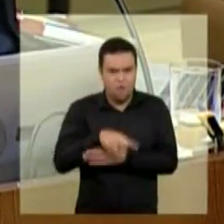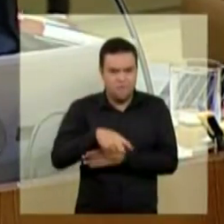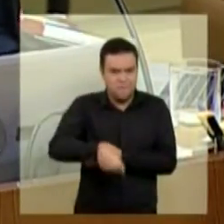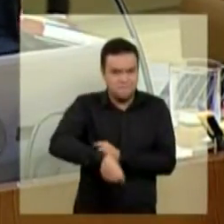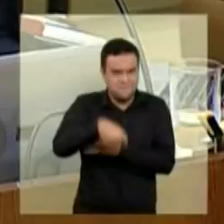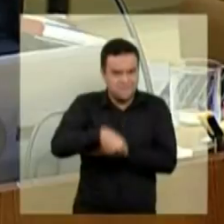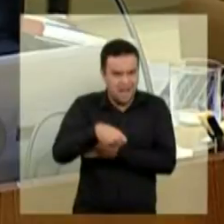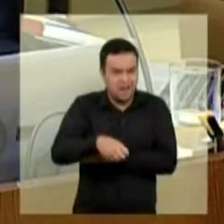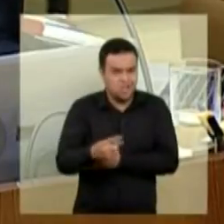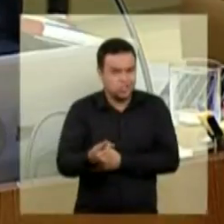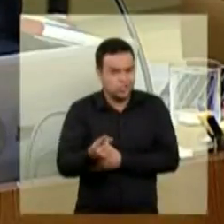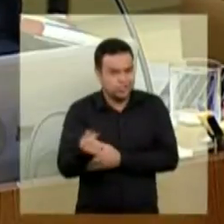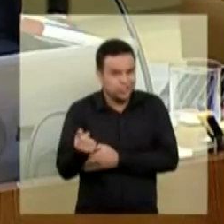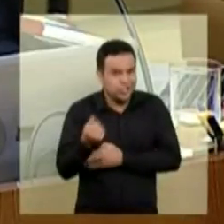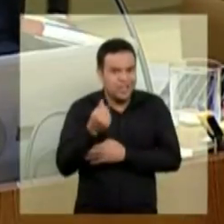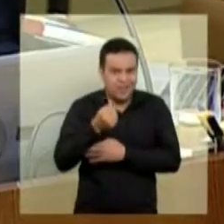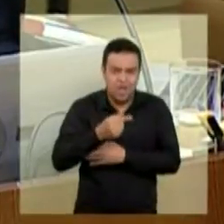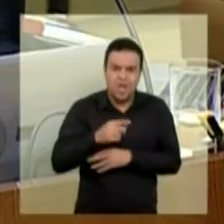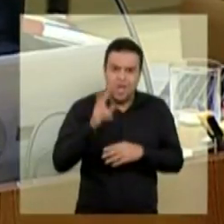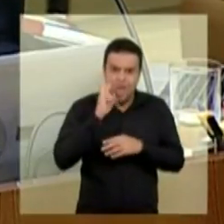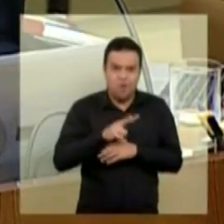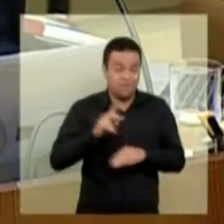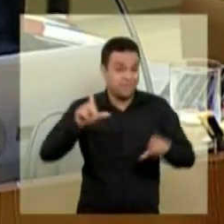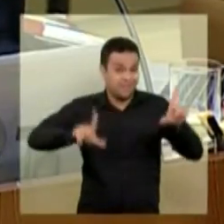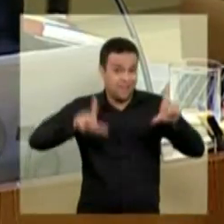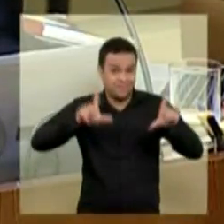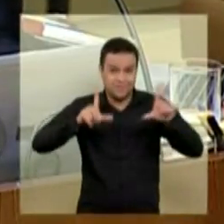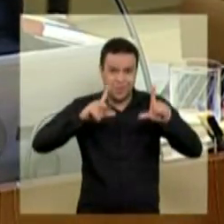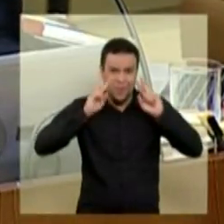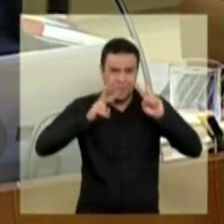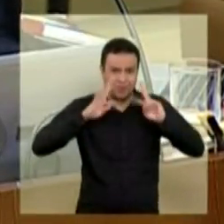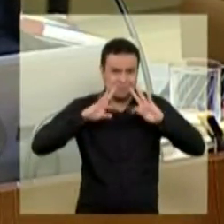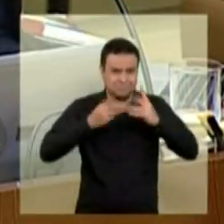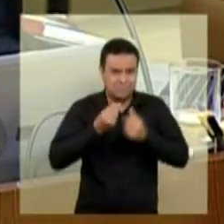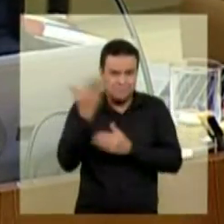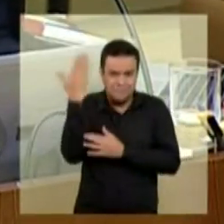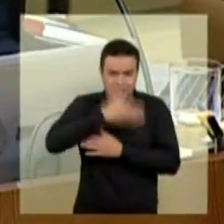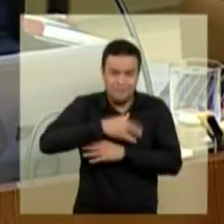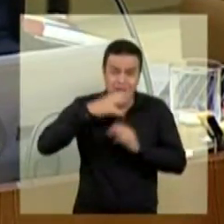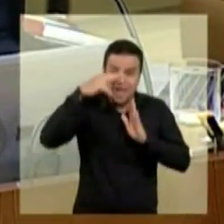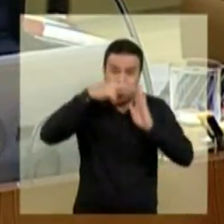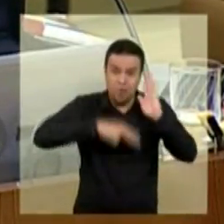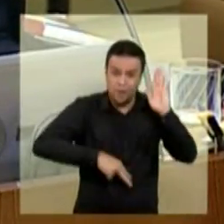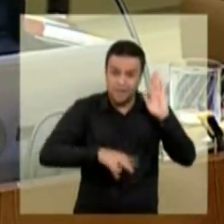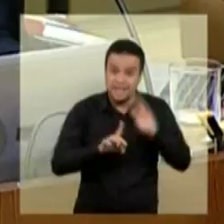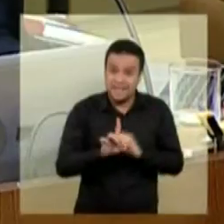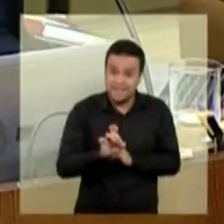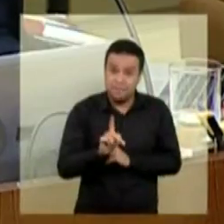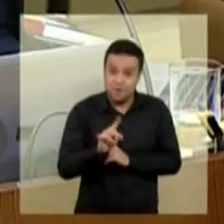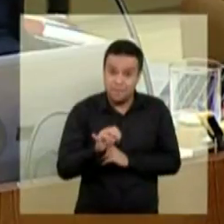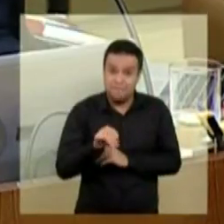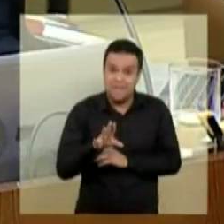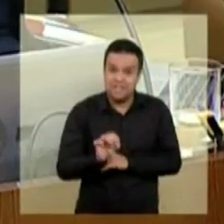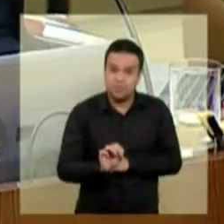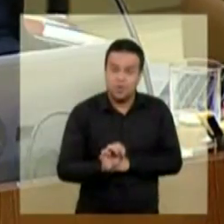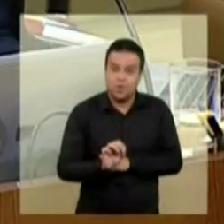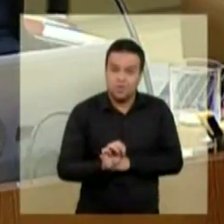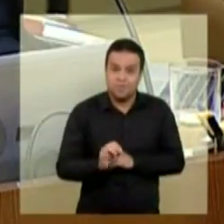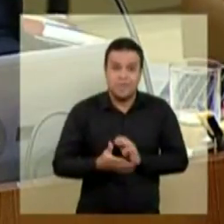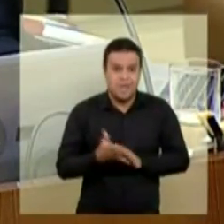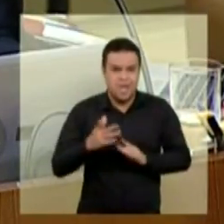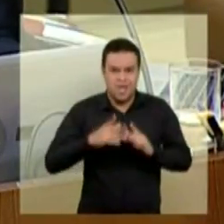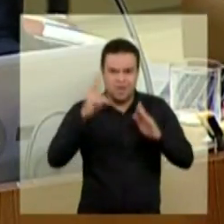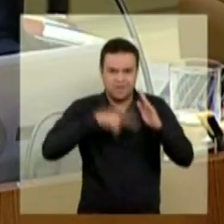dinheiro, eu vi a corridinha na televisão. Eu li o depoimento de Youssef, eu li